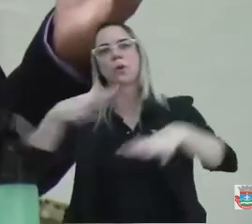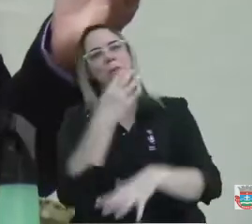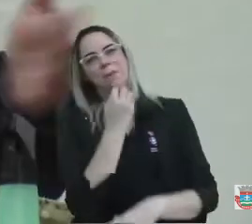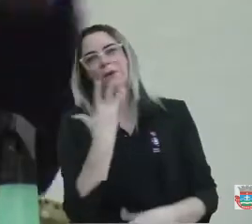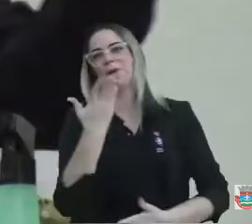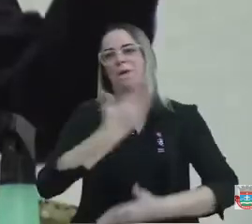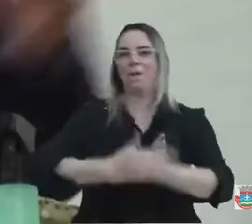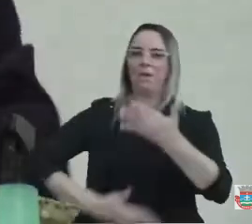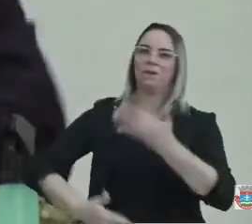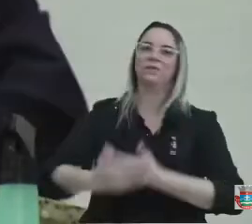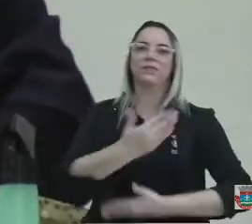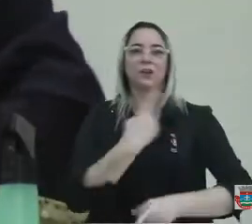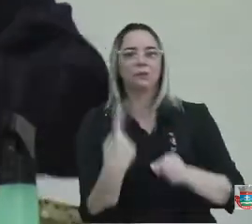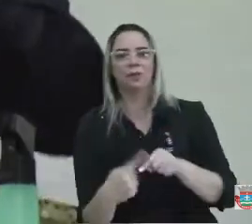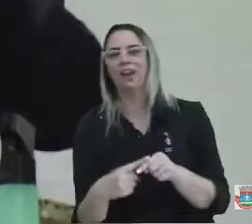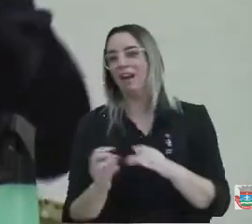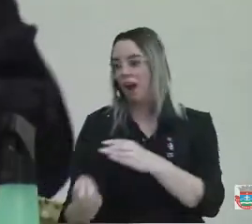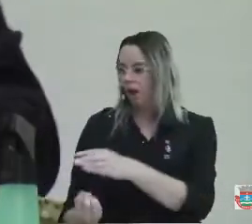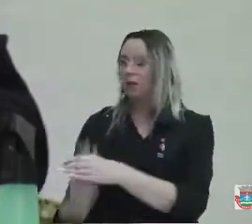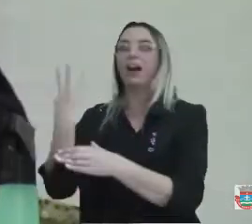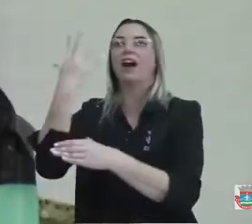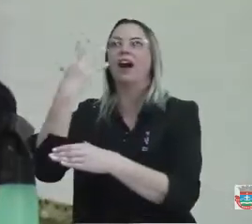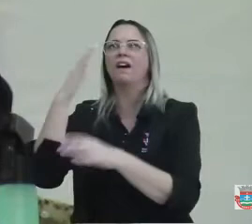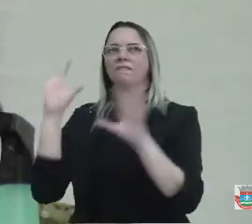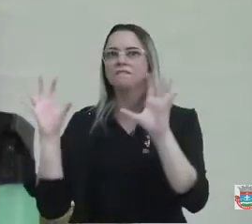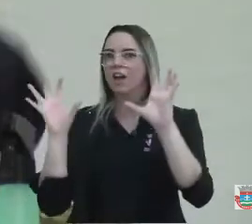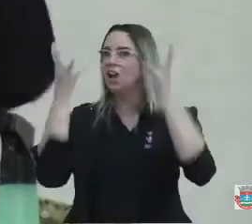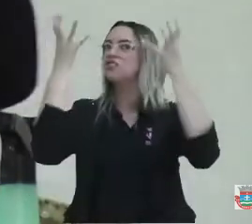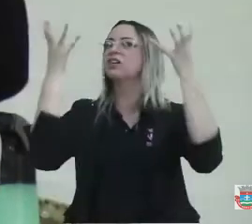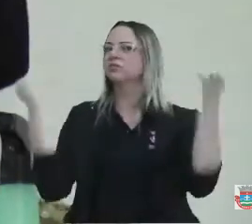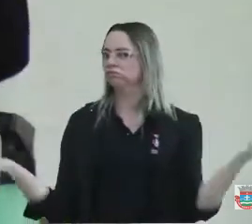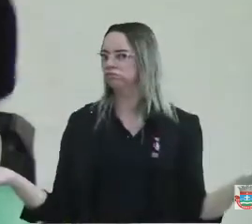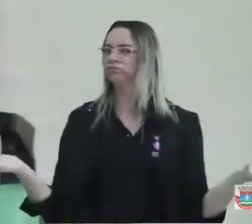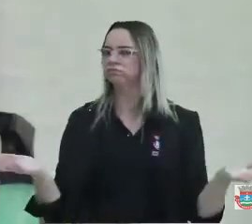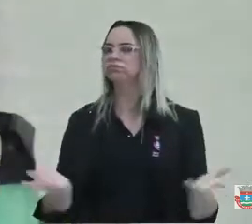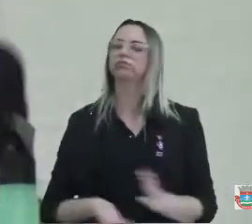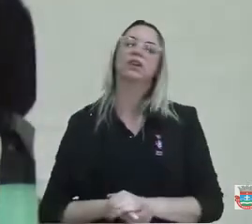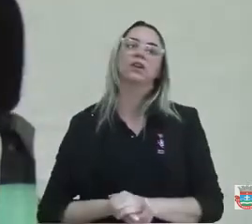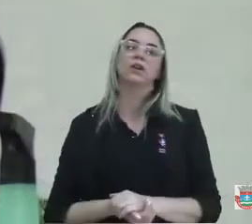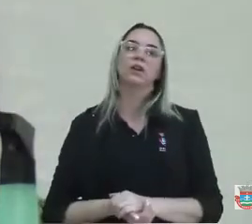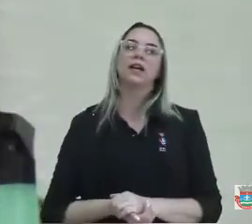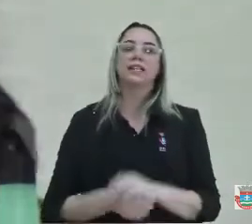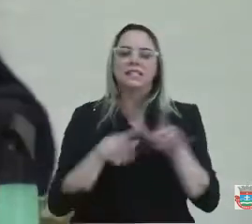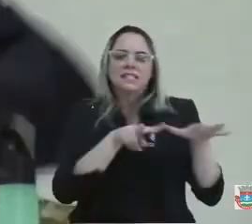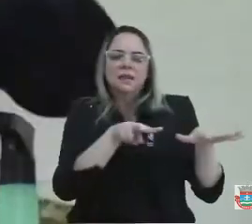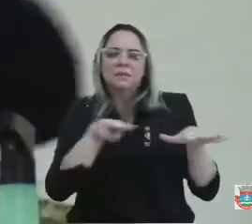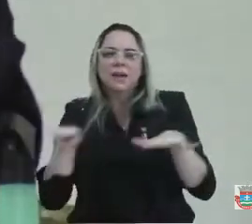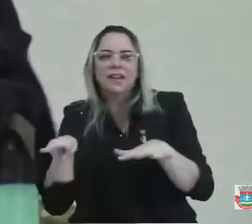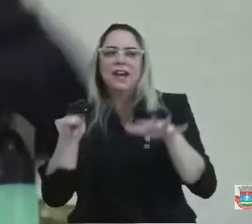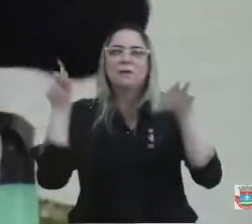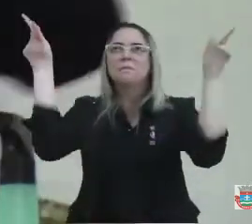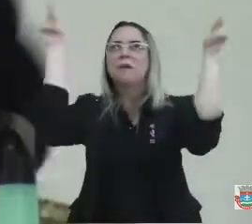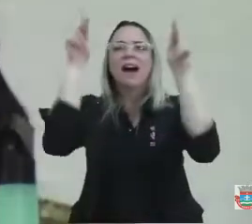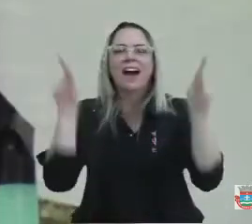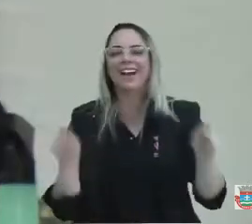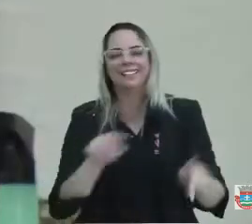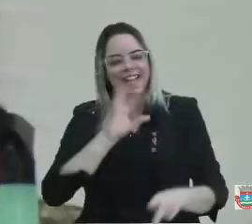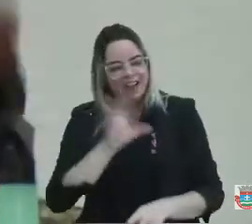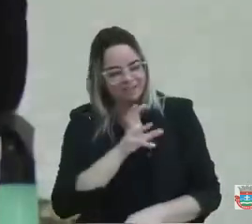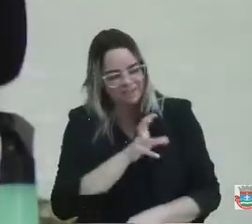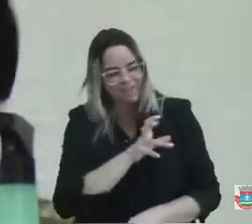acabando a essência da festa. Que tenha um bom final de semana, uma semana de muita paz, de muito amor, de muita